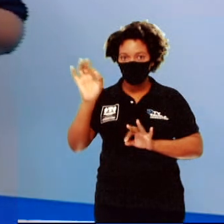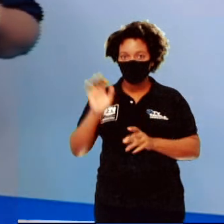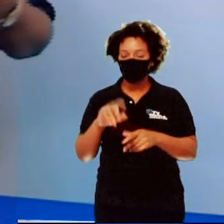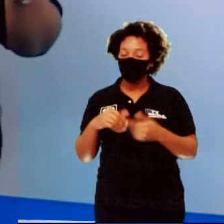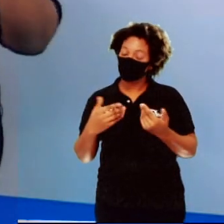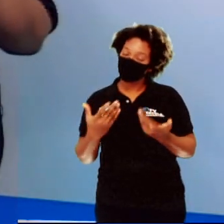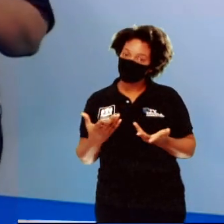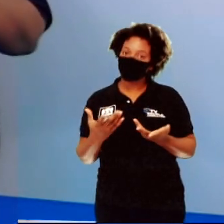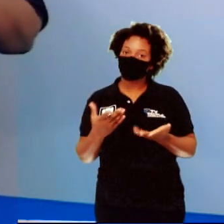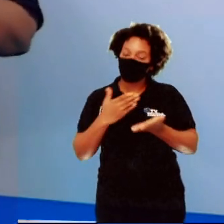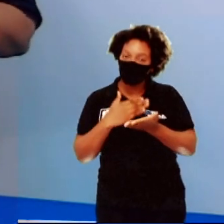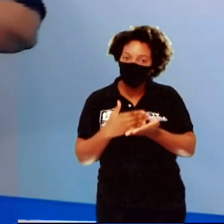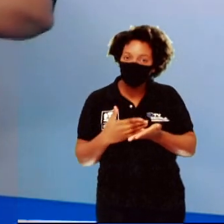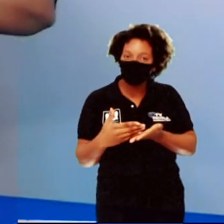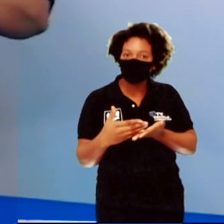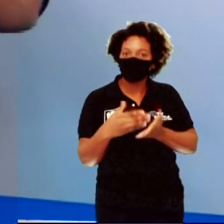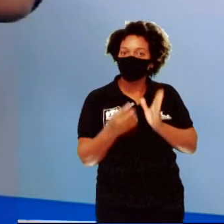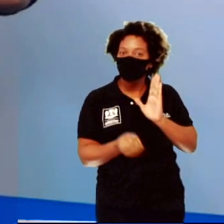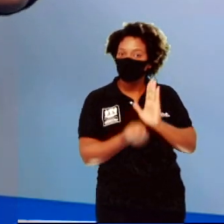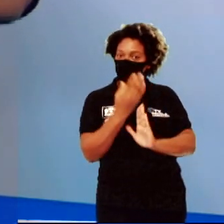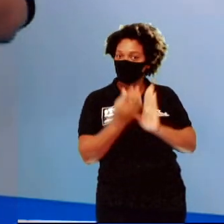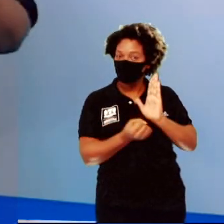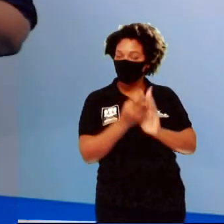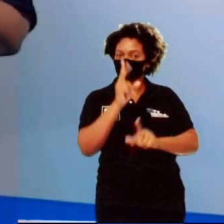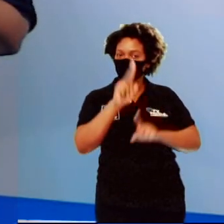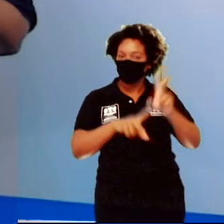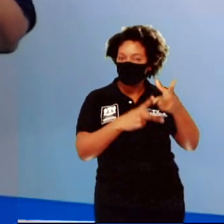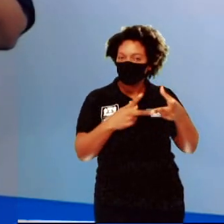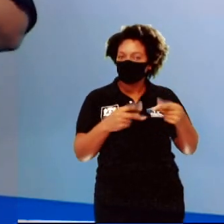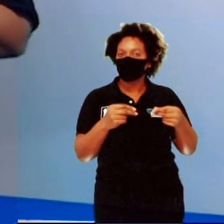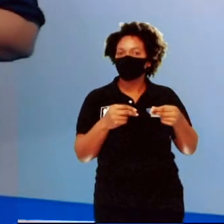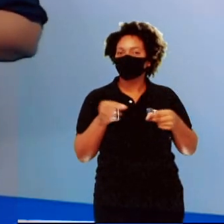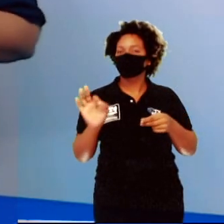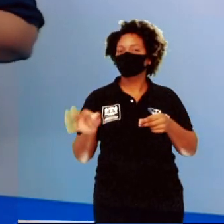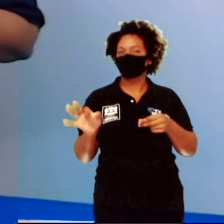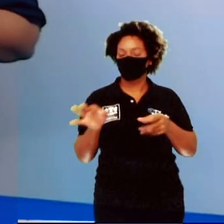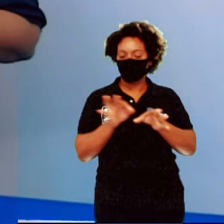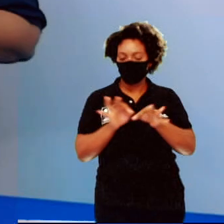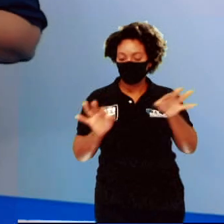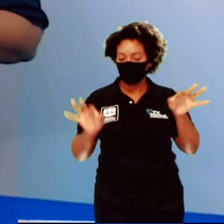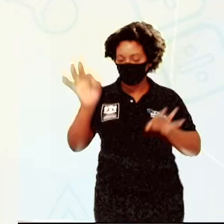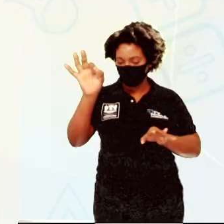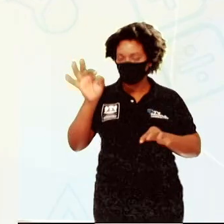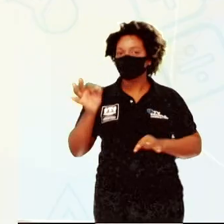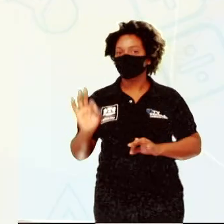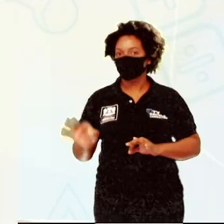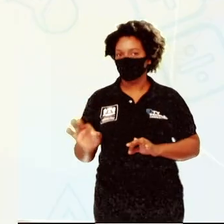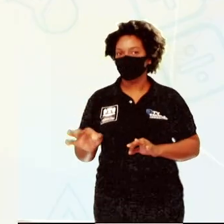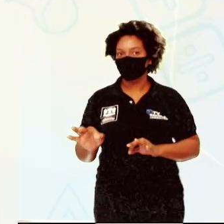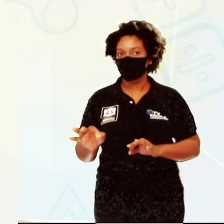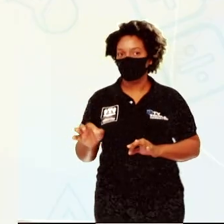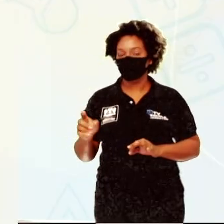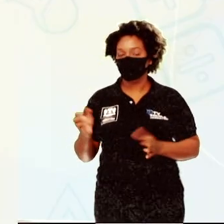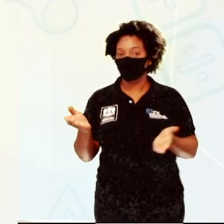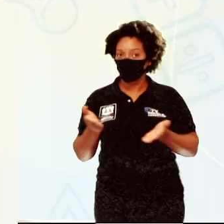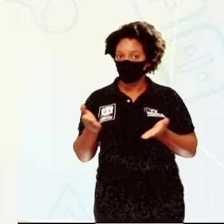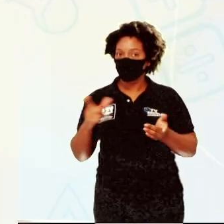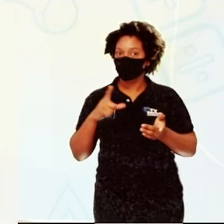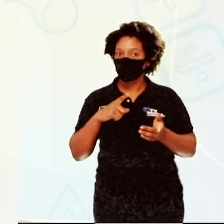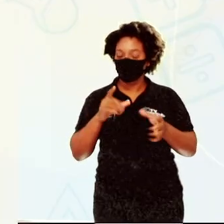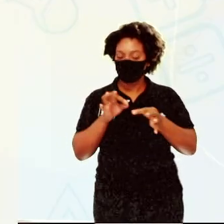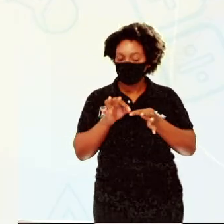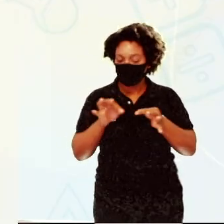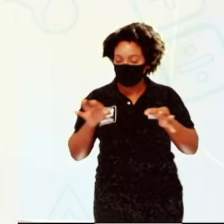Assim, começaram a ser criados instrumentos adequados para medir os comprimentos. E aí temos hoje a